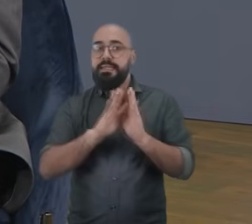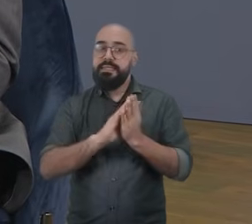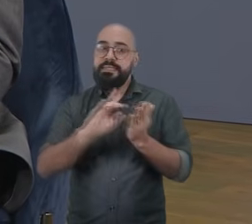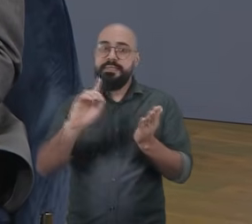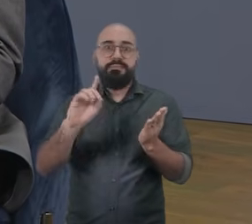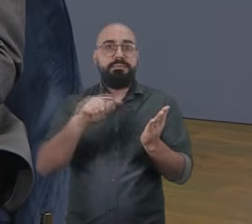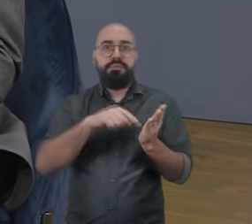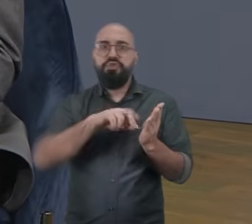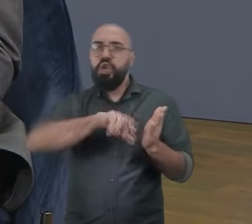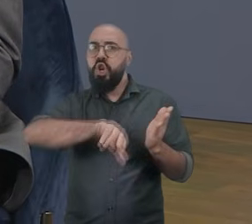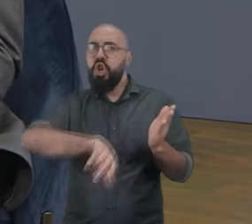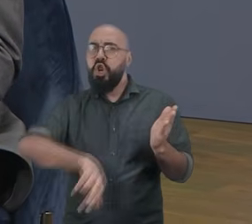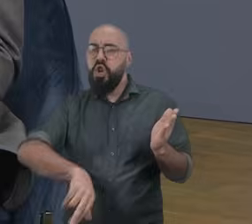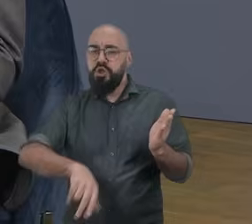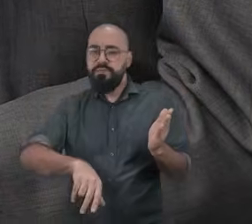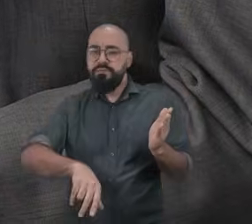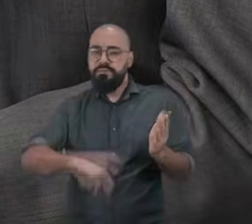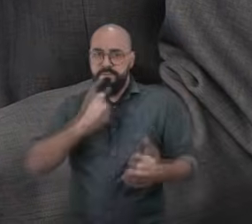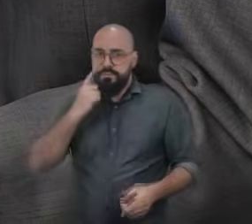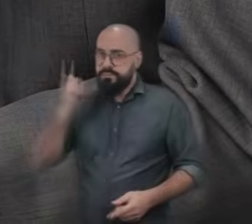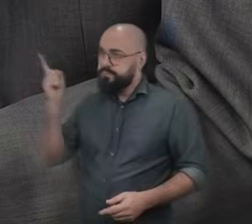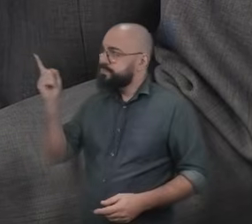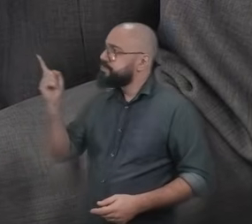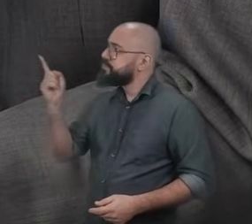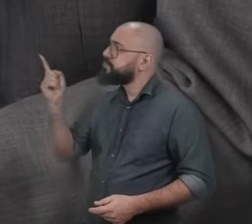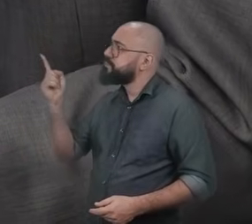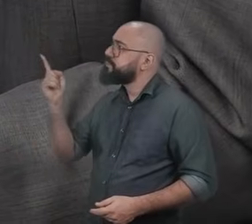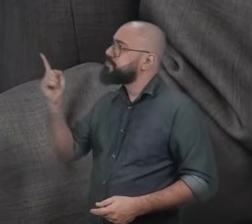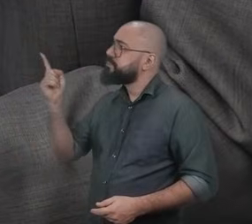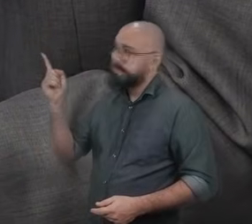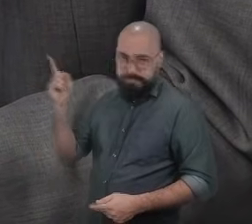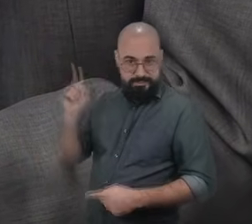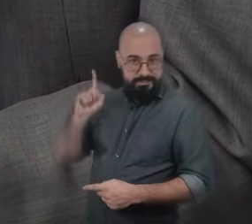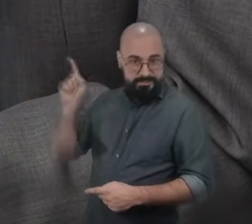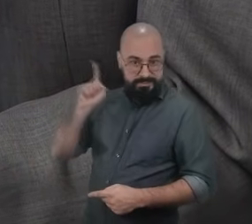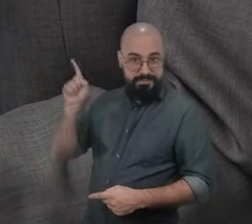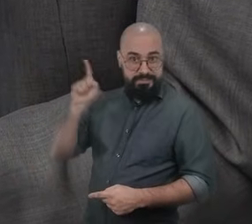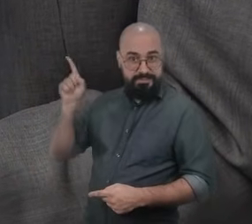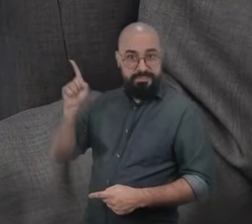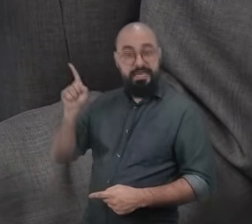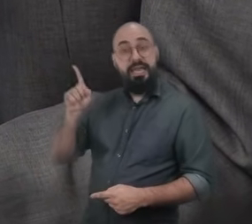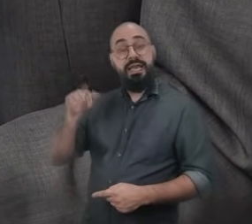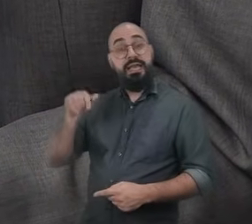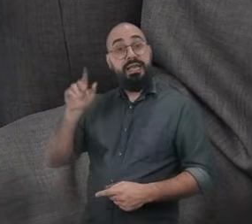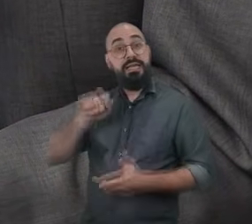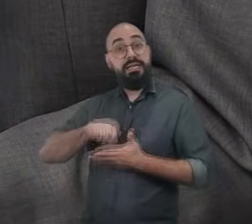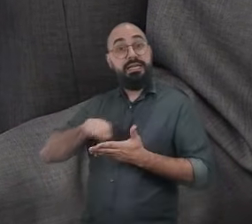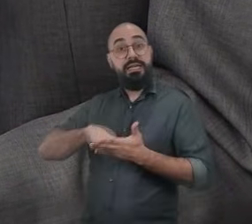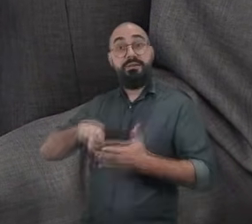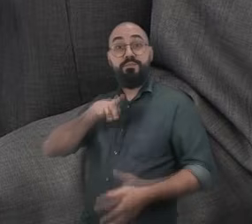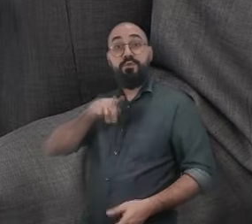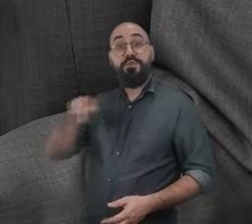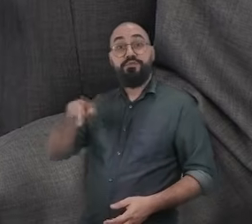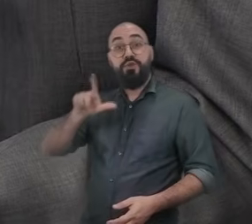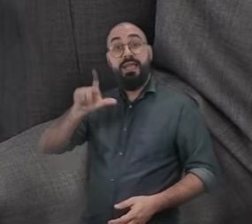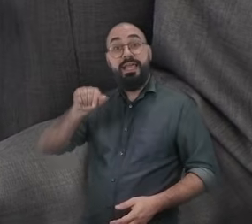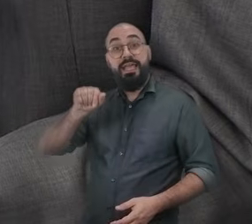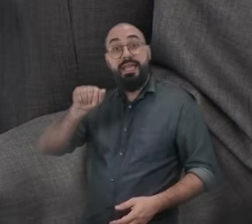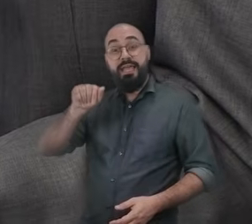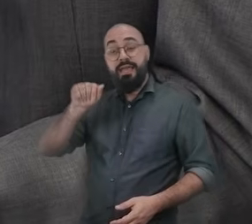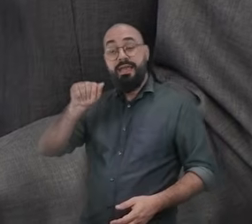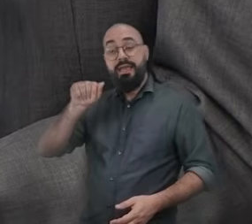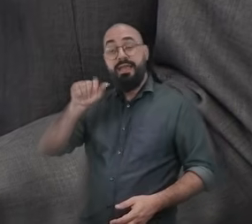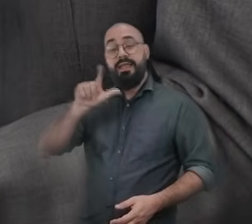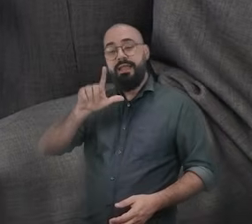a revista Esperança na Mira da Verdade. Bom, você já sabe que essa revista aqui foi escrita pelo professor Leandro,